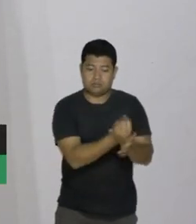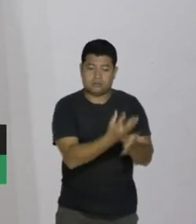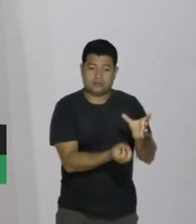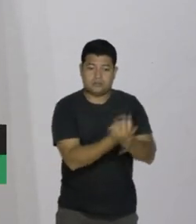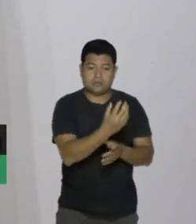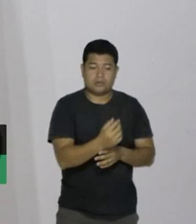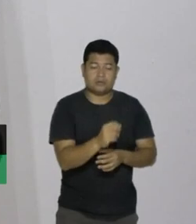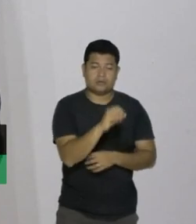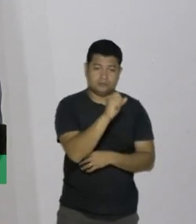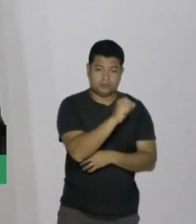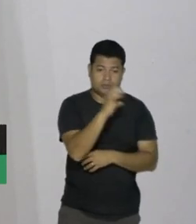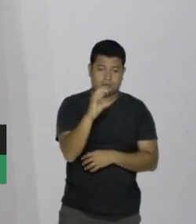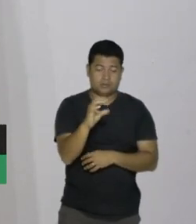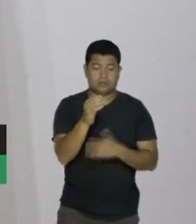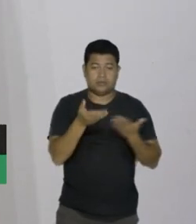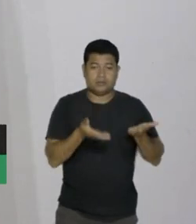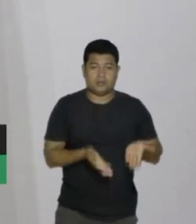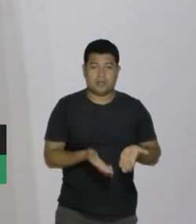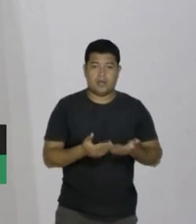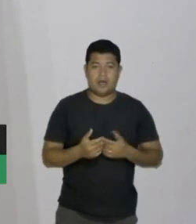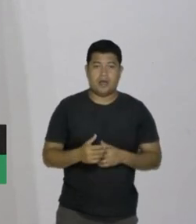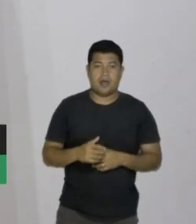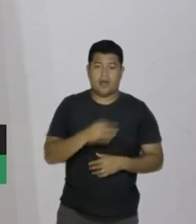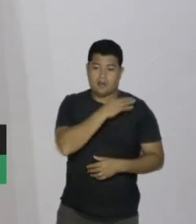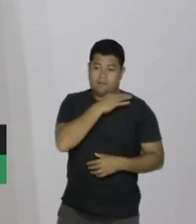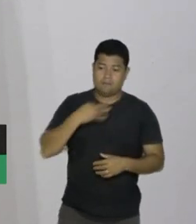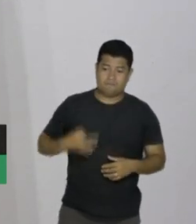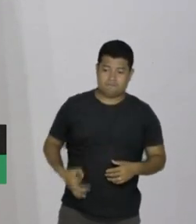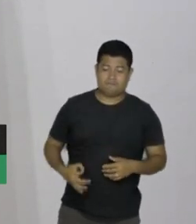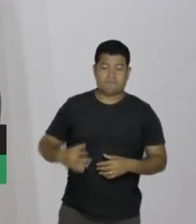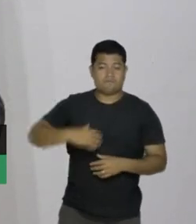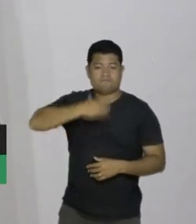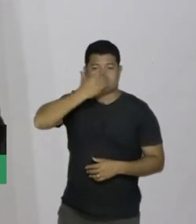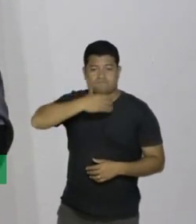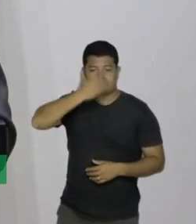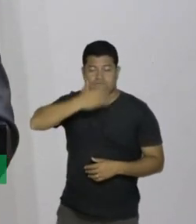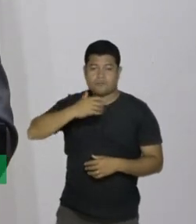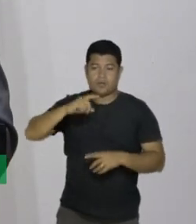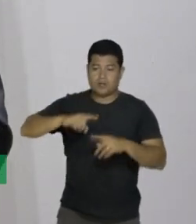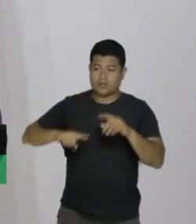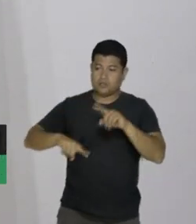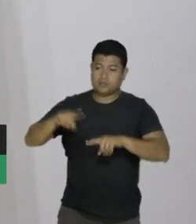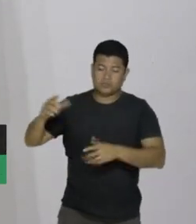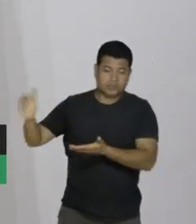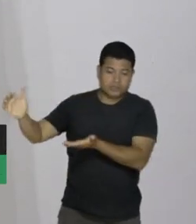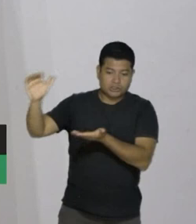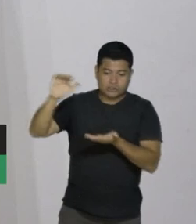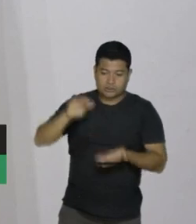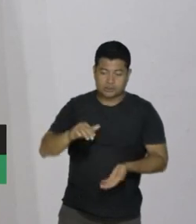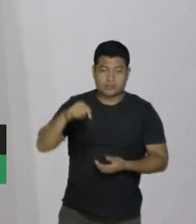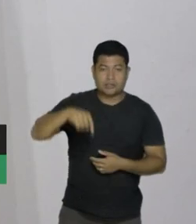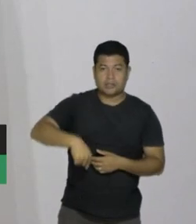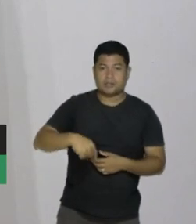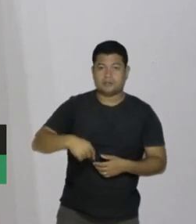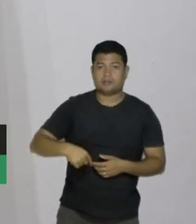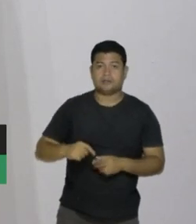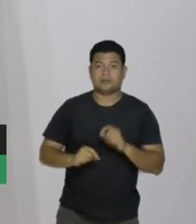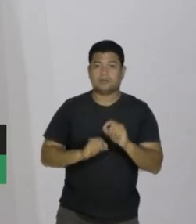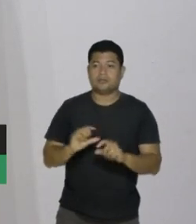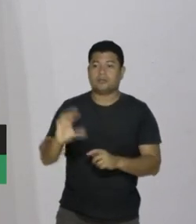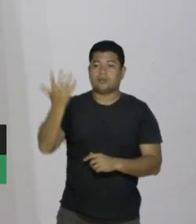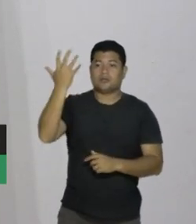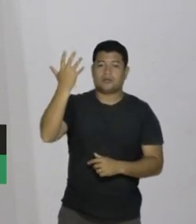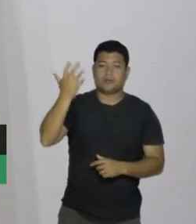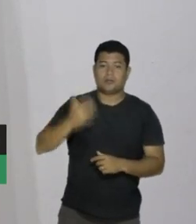Catarina a maçã chinesa chega ao Brasil se assim acontecer essa parceria Trazendo com ela